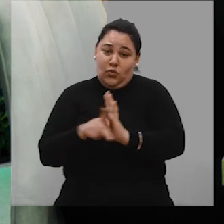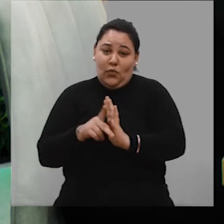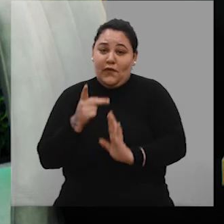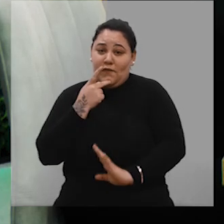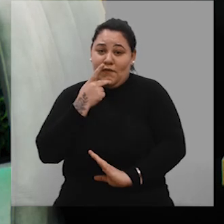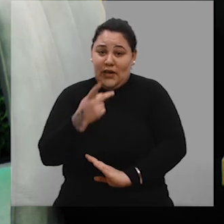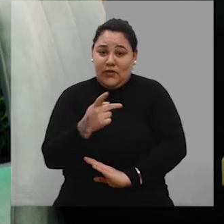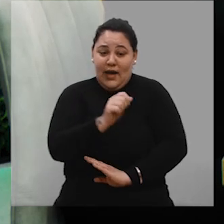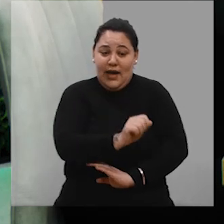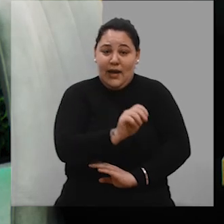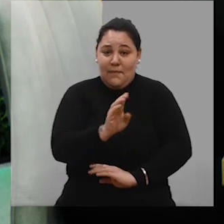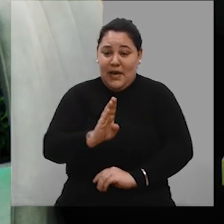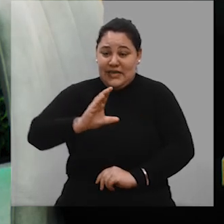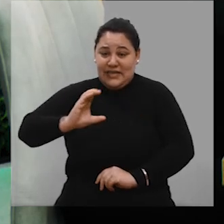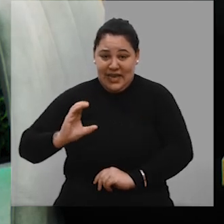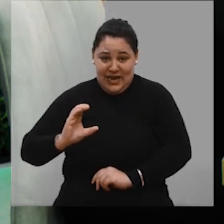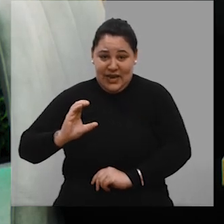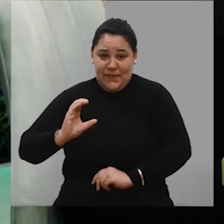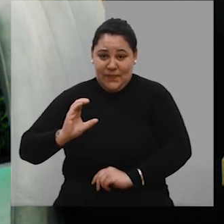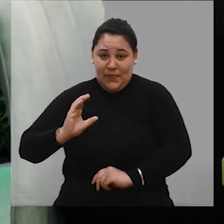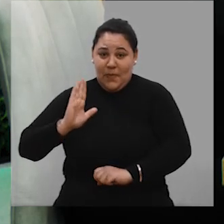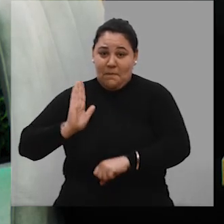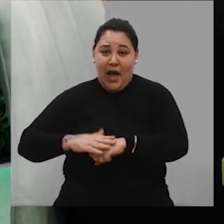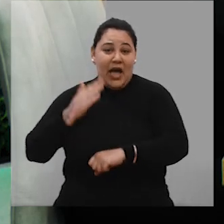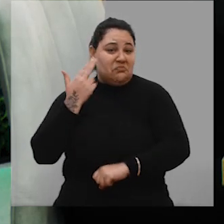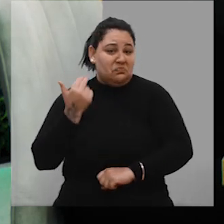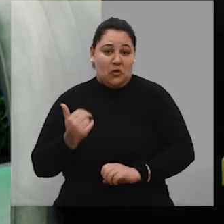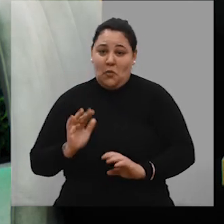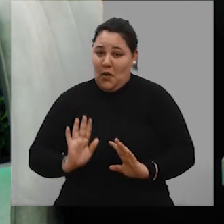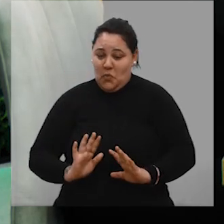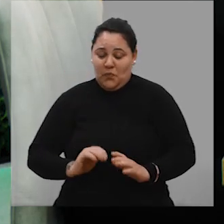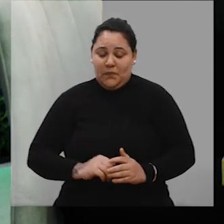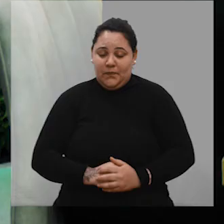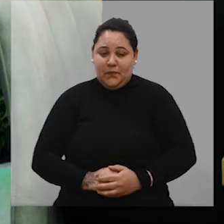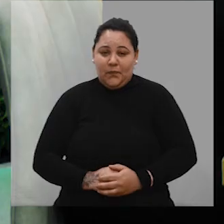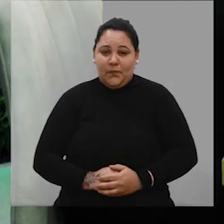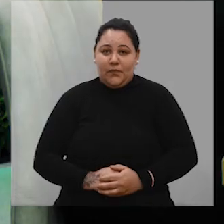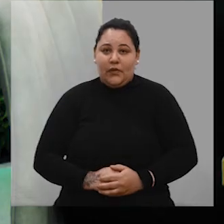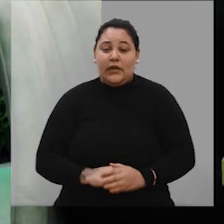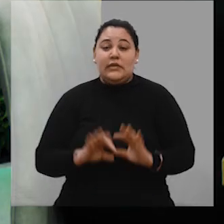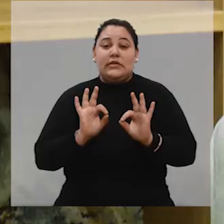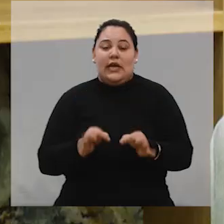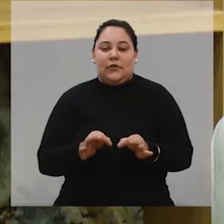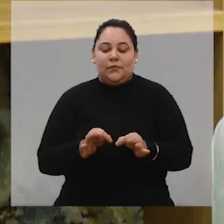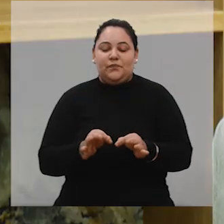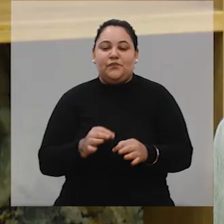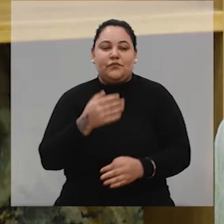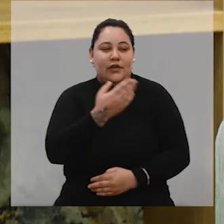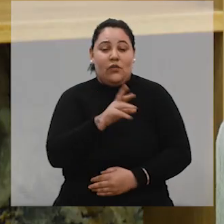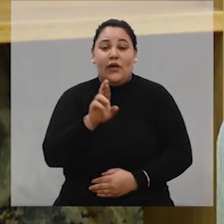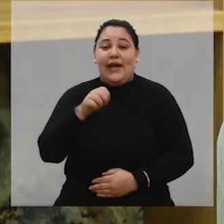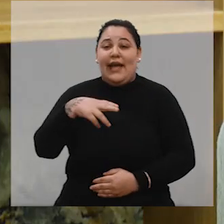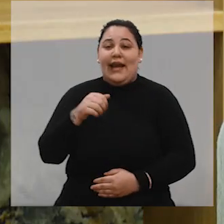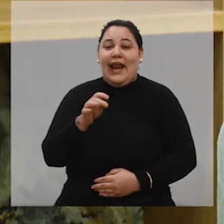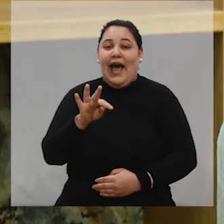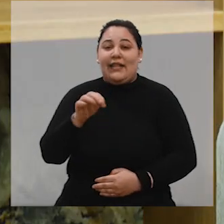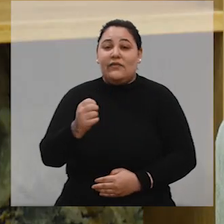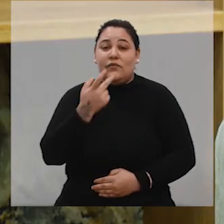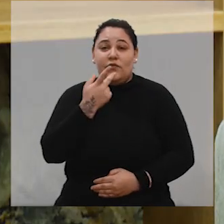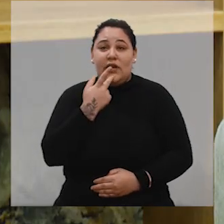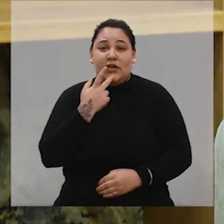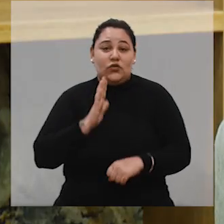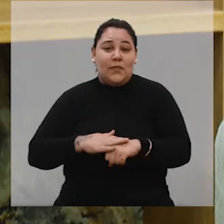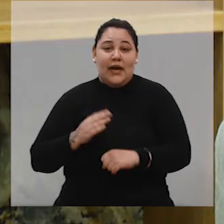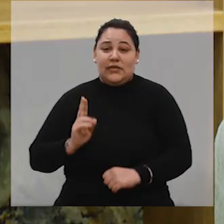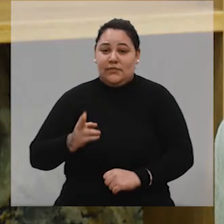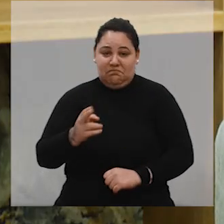especificamente A, B e C, que são os mais comuns. Certo. Doutora Renata, vamos falar um pouquinho a respeito desses mais comuns. Então, a